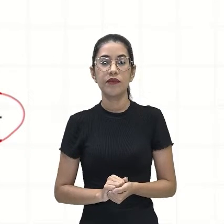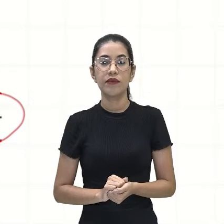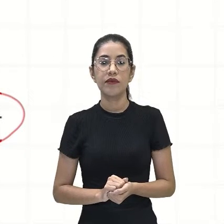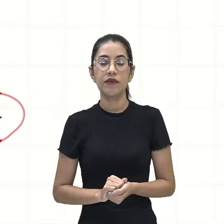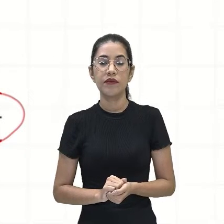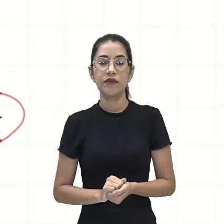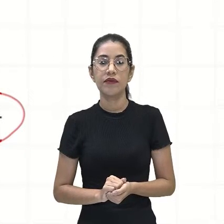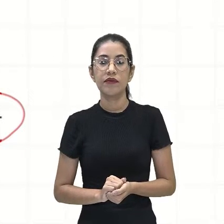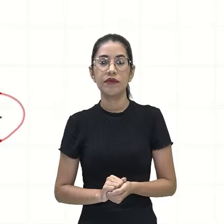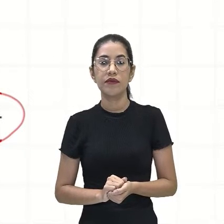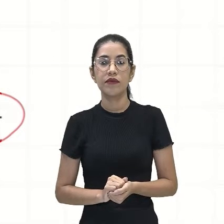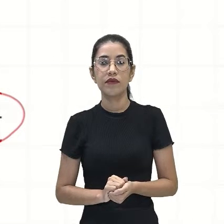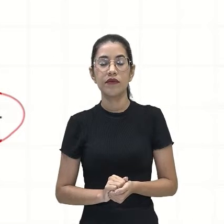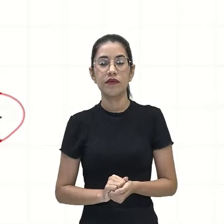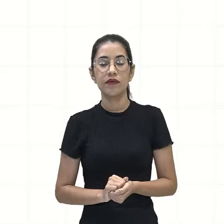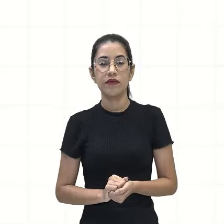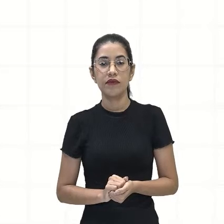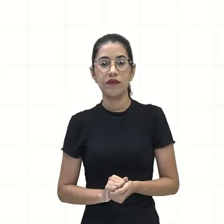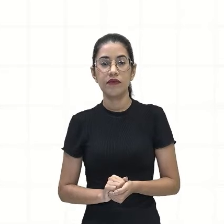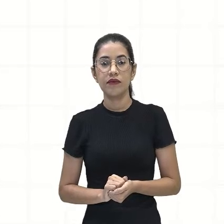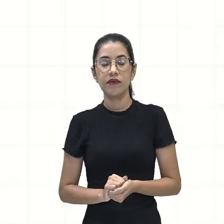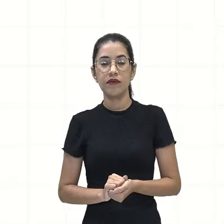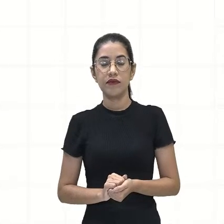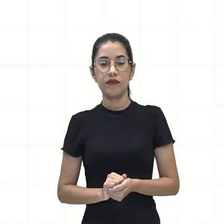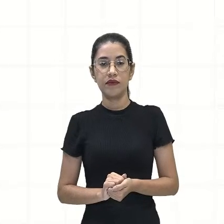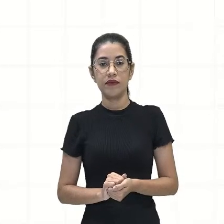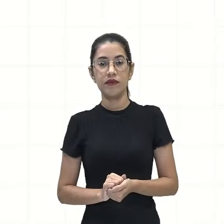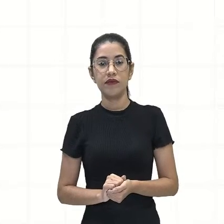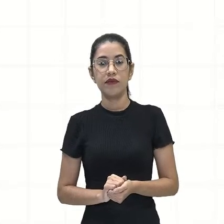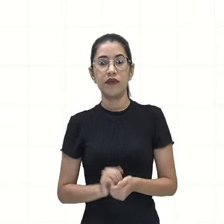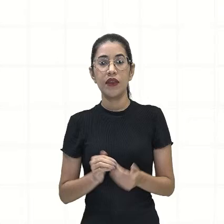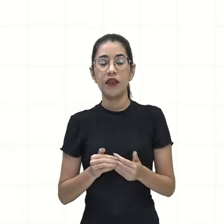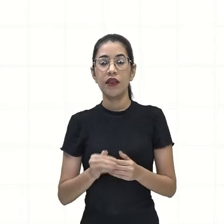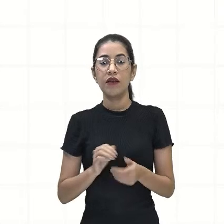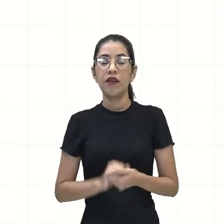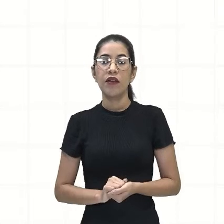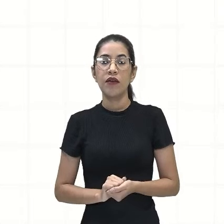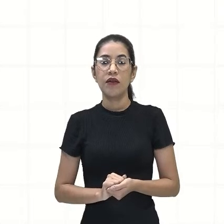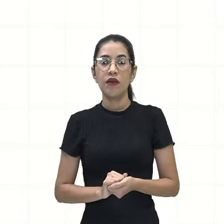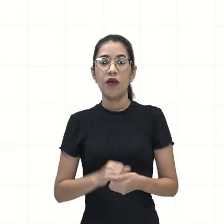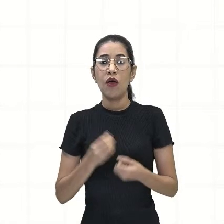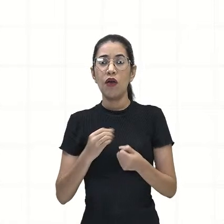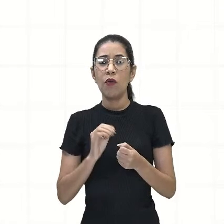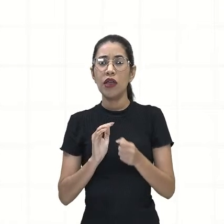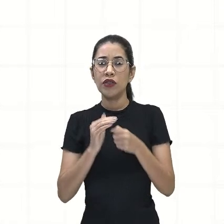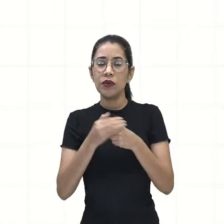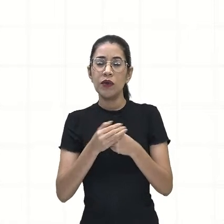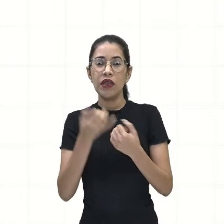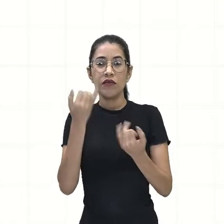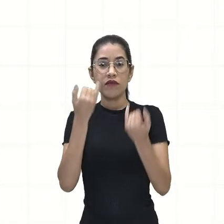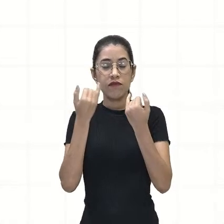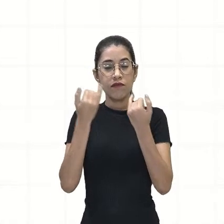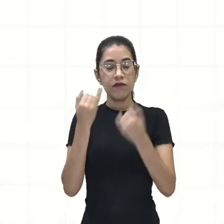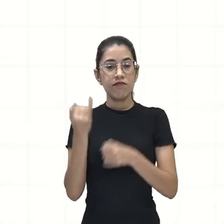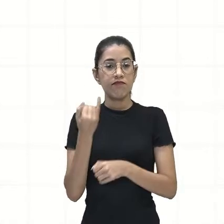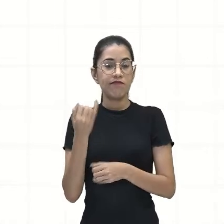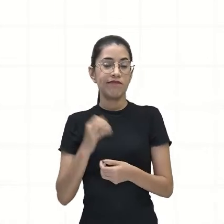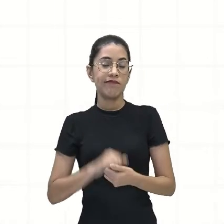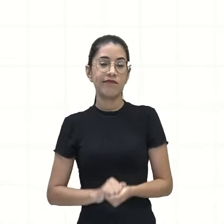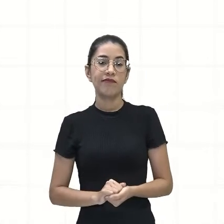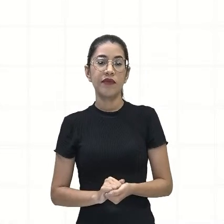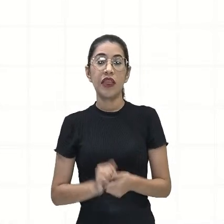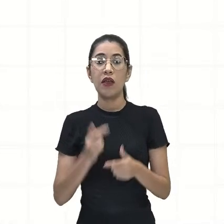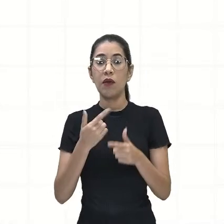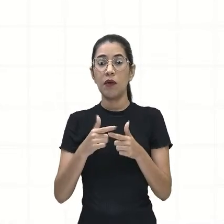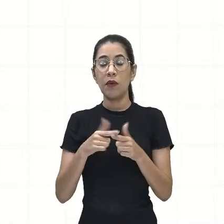Tudo bem? Então, vamos aqui, ó, a omissão de informações importantes. Por exemplo, um